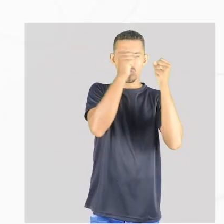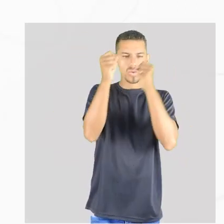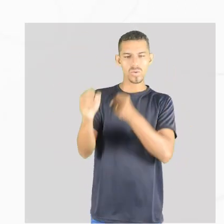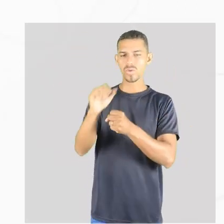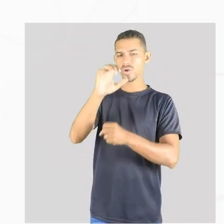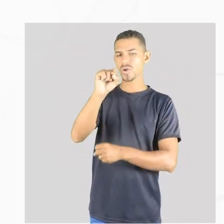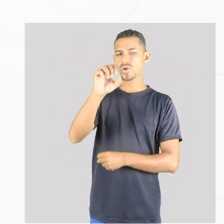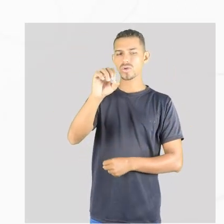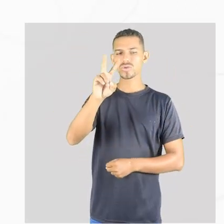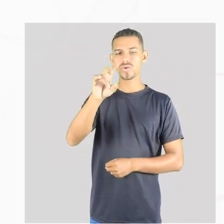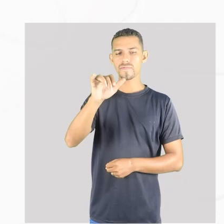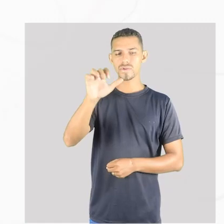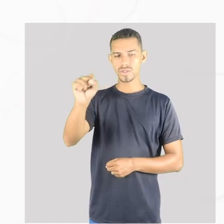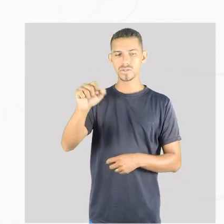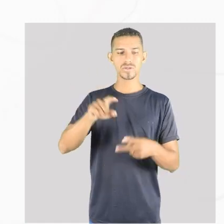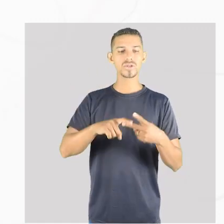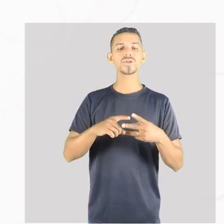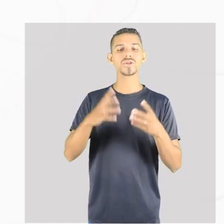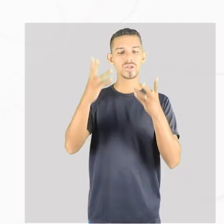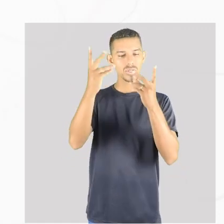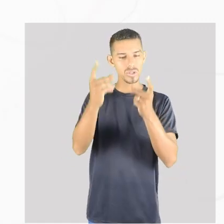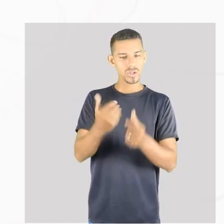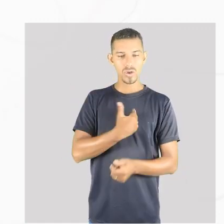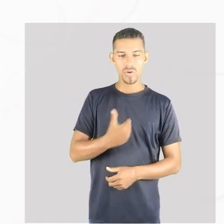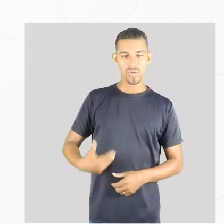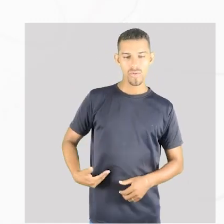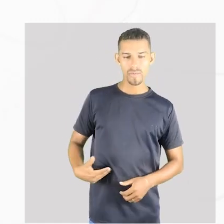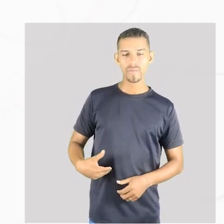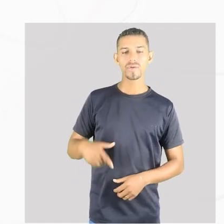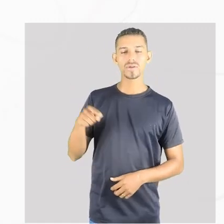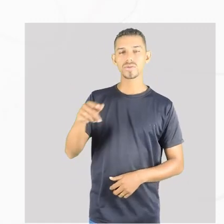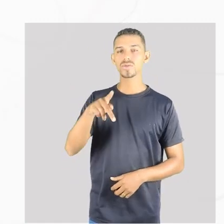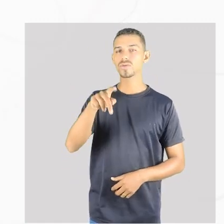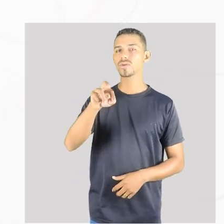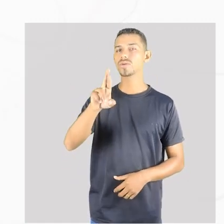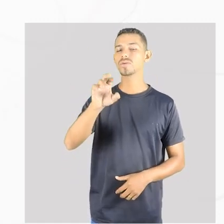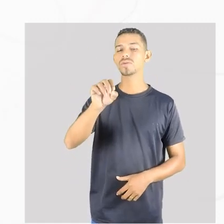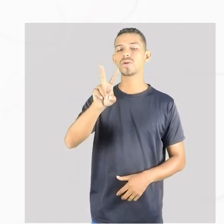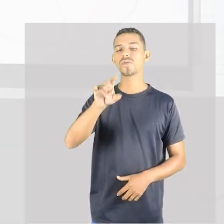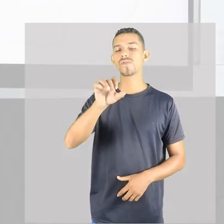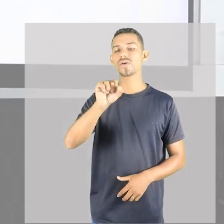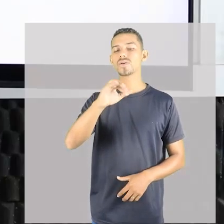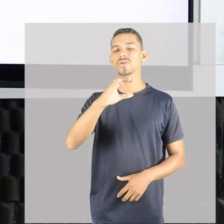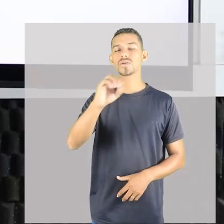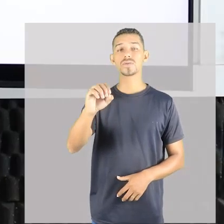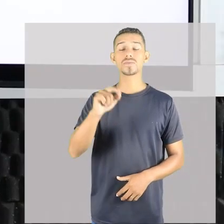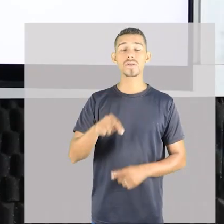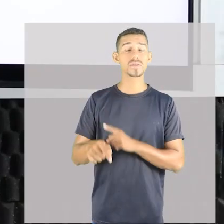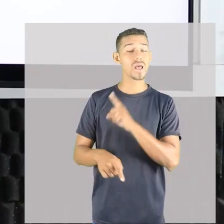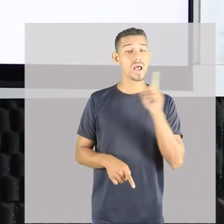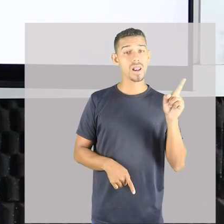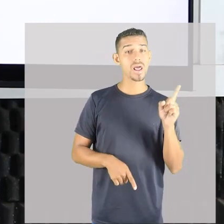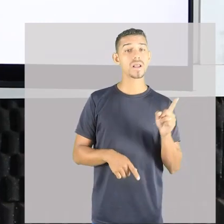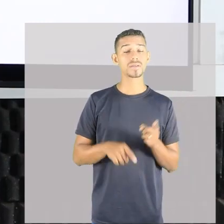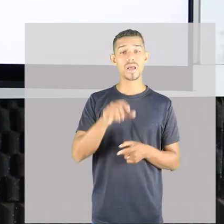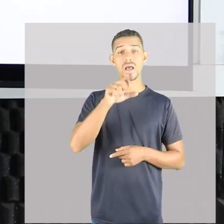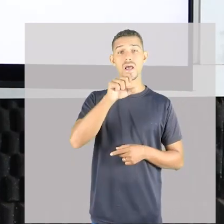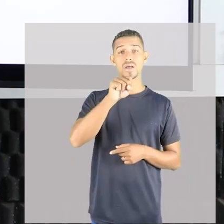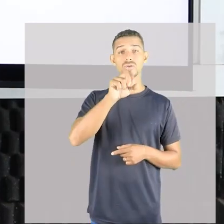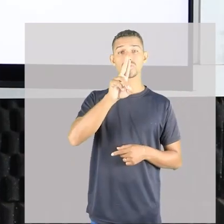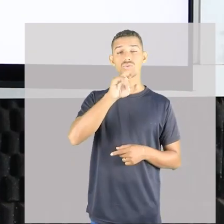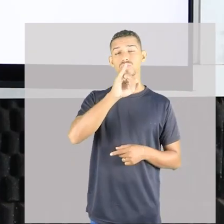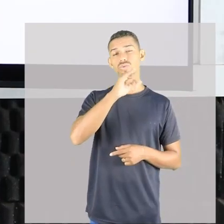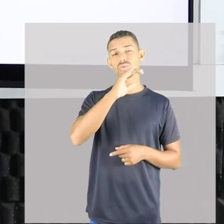dissolução do governo provisório. Lenin estava, né, na Suíça, numa